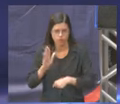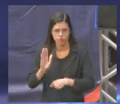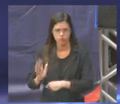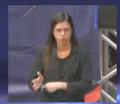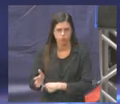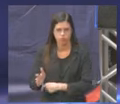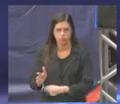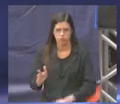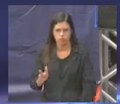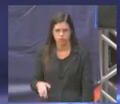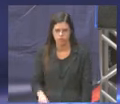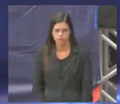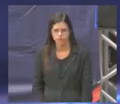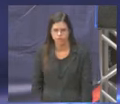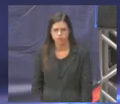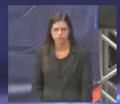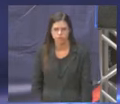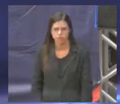vinha